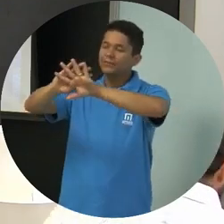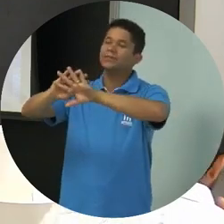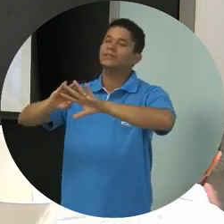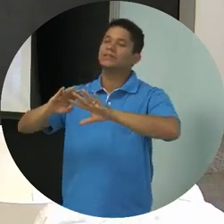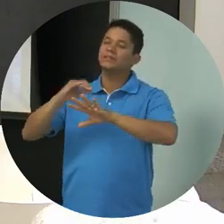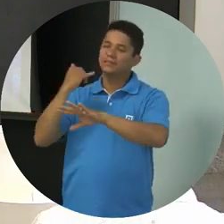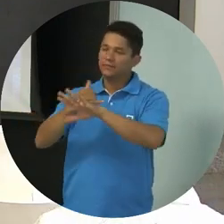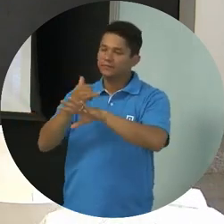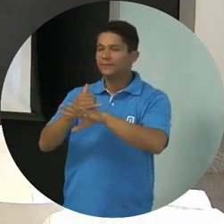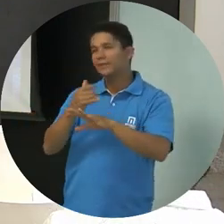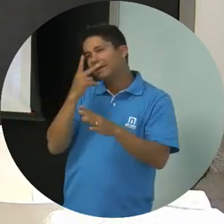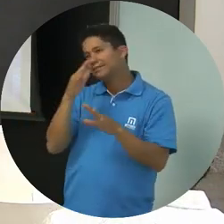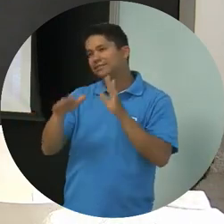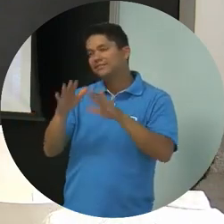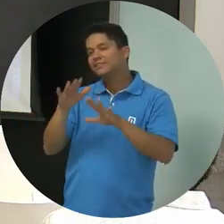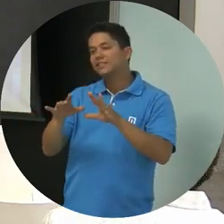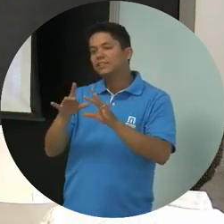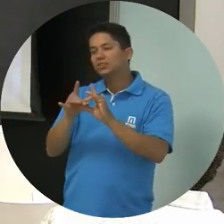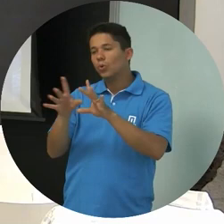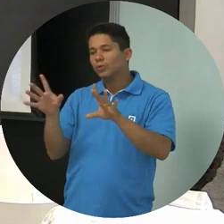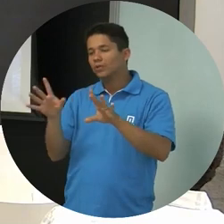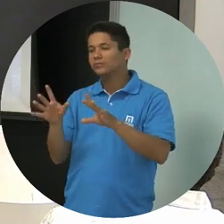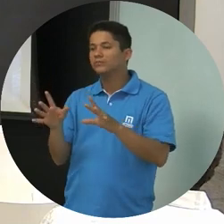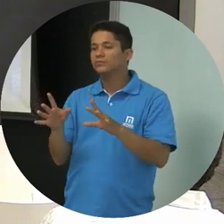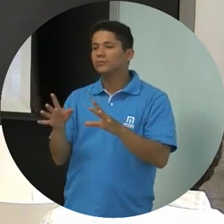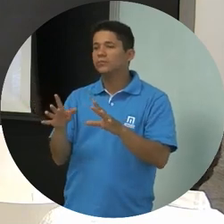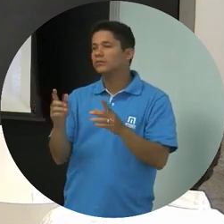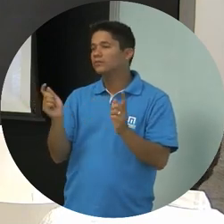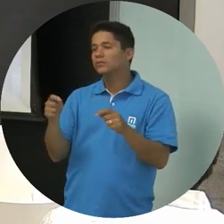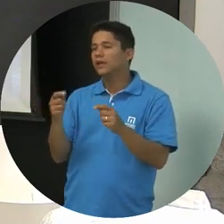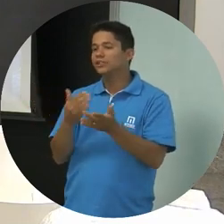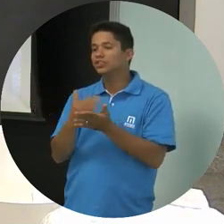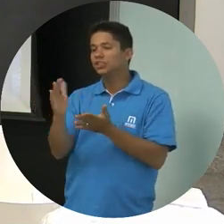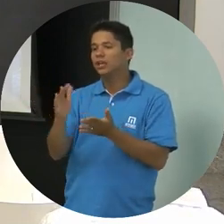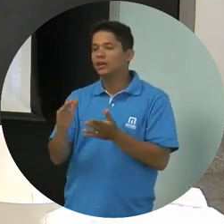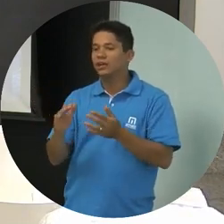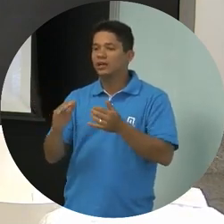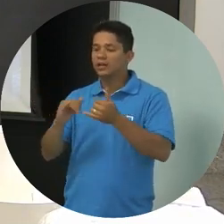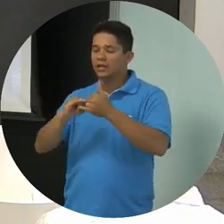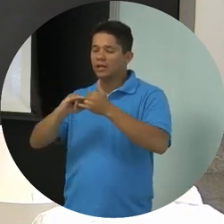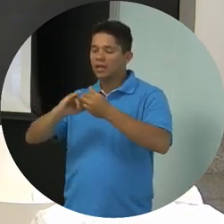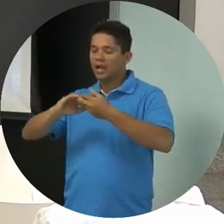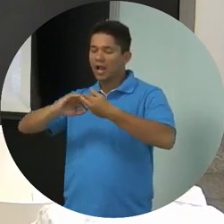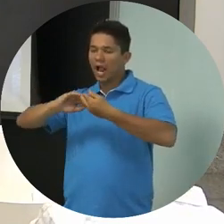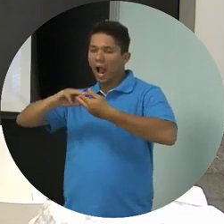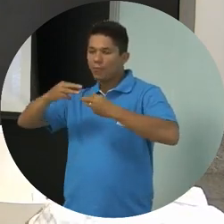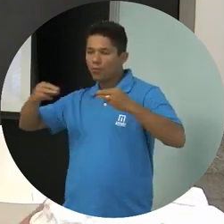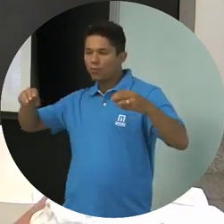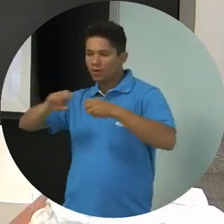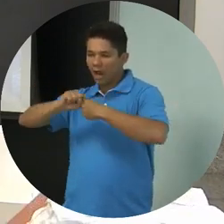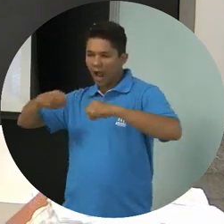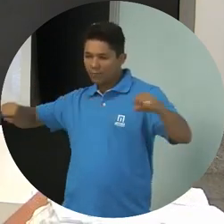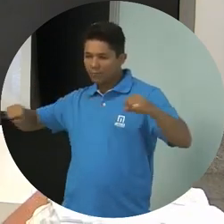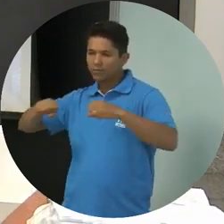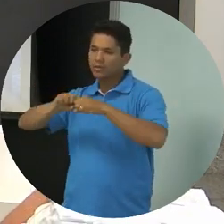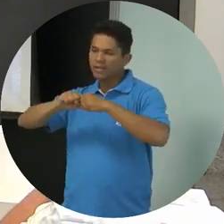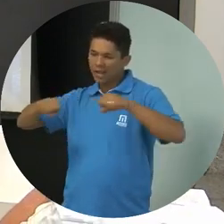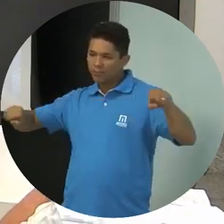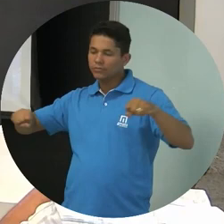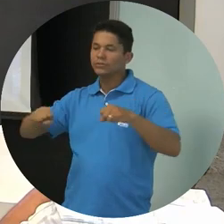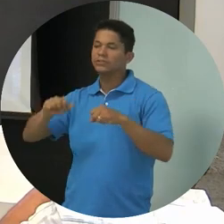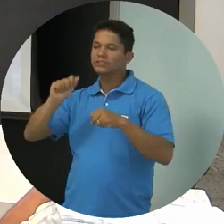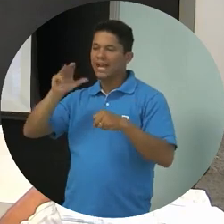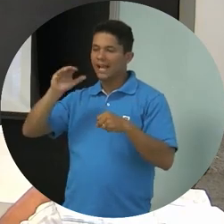é só fazer a remoção dela através de um cabo de aço, alguma coisa do tipo, ou senão você consegue fazer o corte,